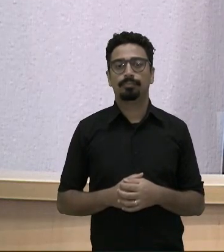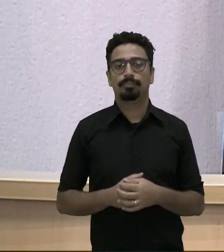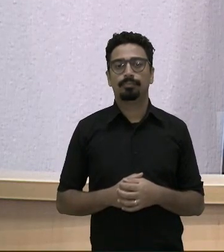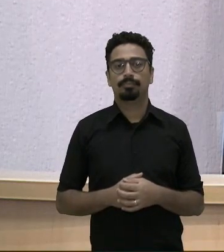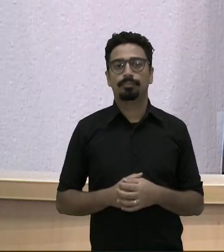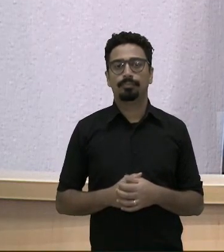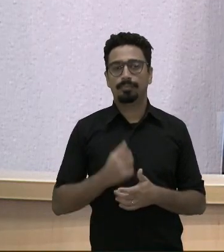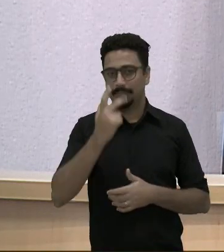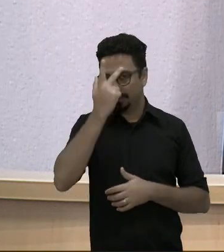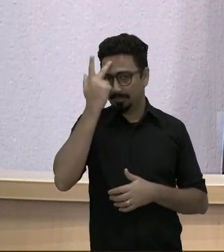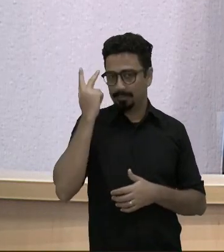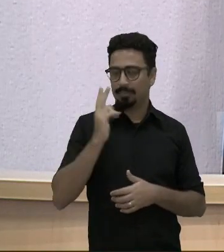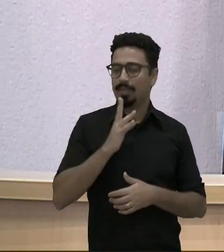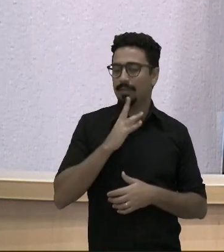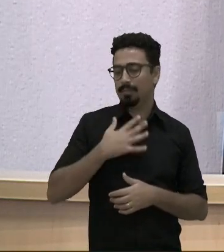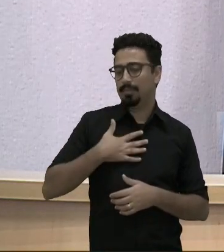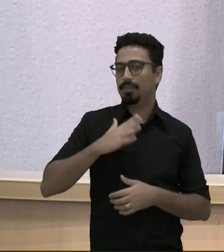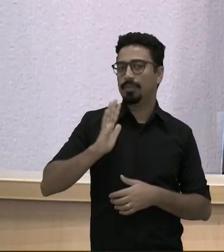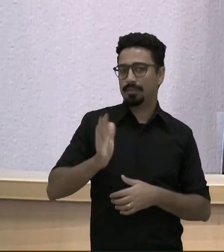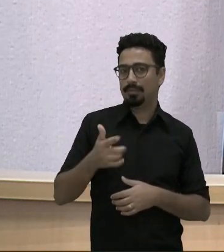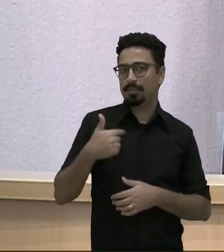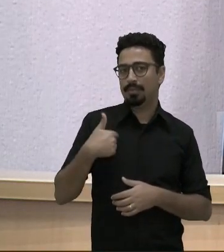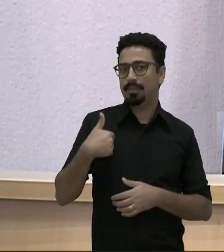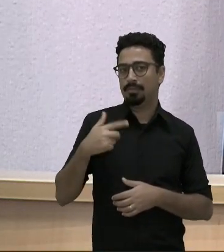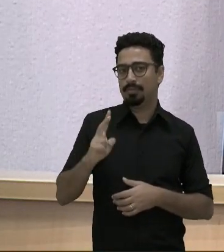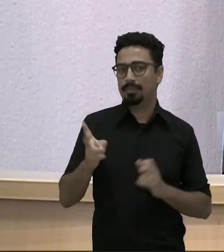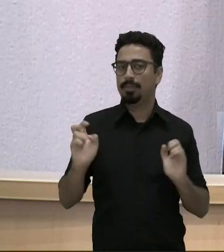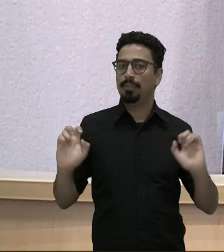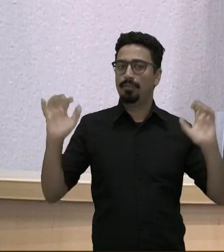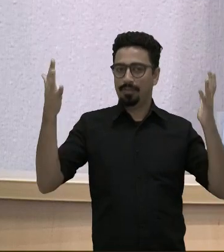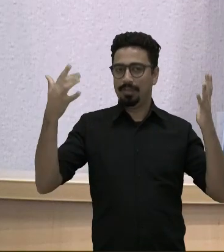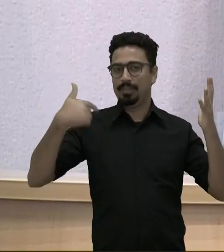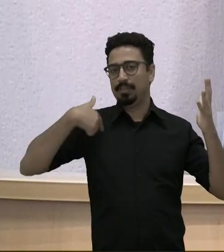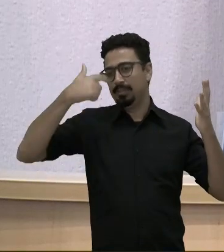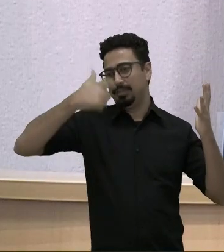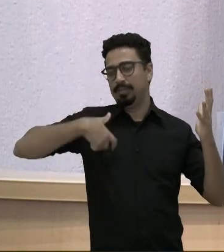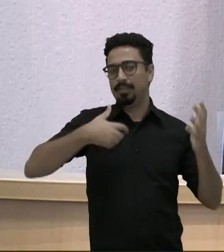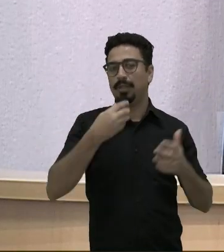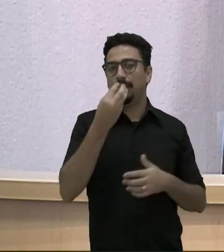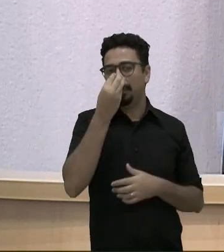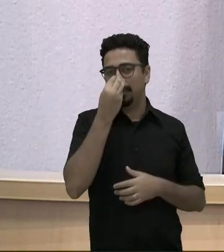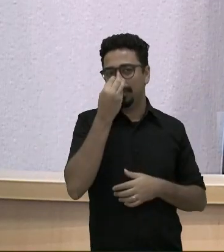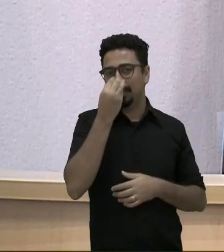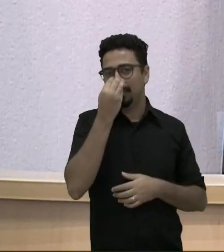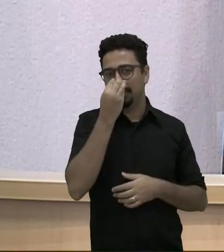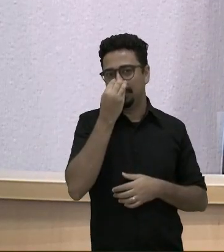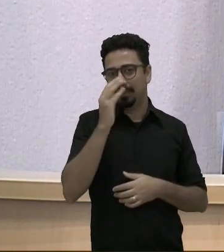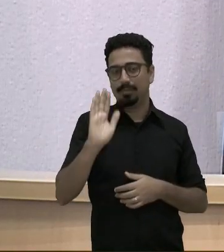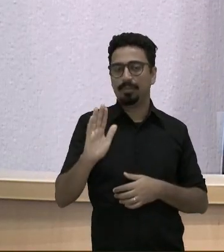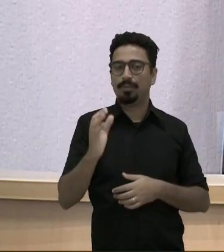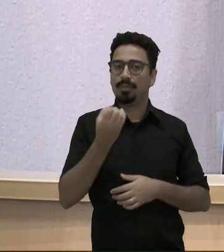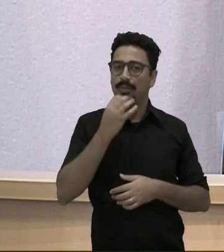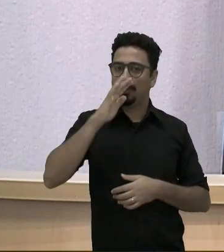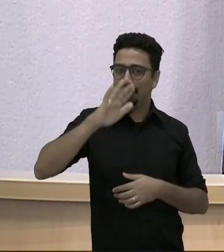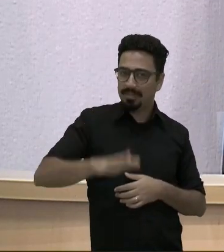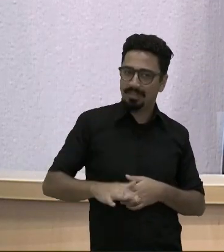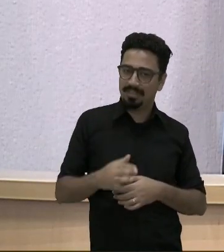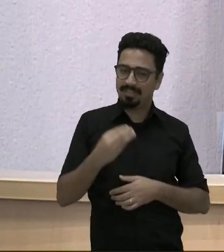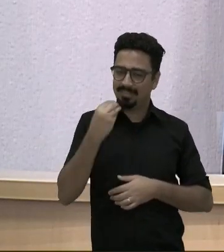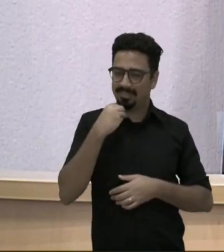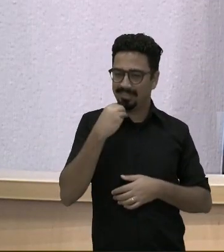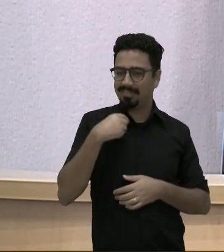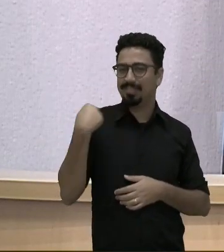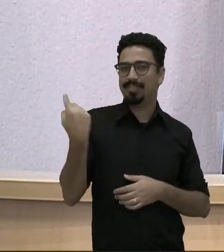Para quem me conhece sabe que eu venho do ramo de festas, mas como palhaço, né? E como palhaço, quando a gente dá um boa tarde, ele sai fraquinho, a